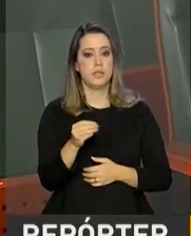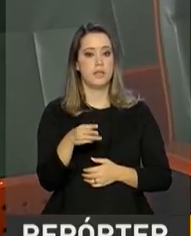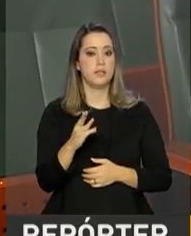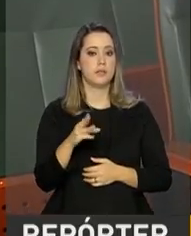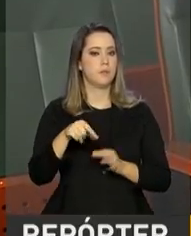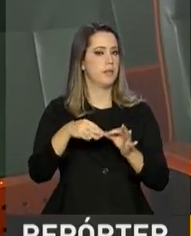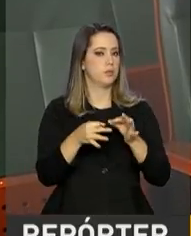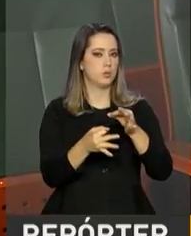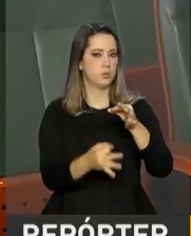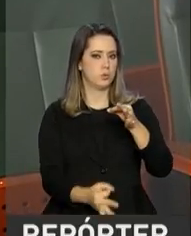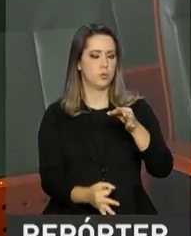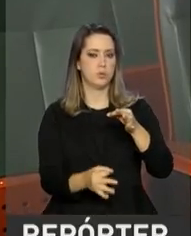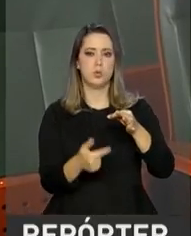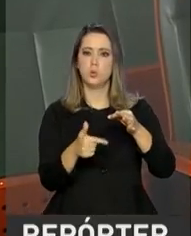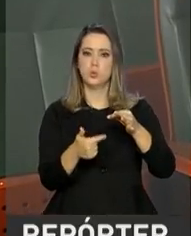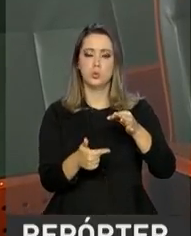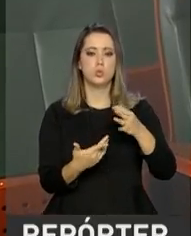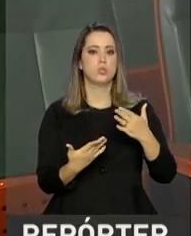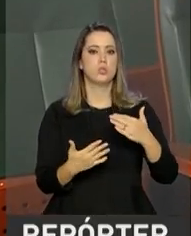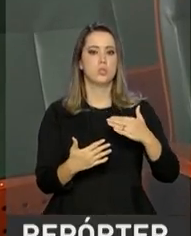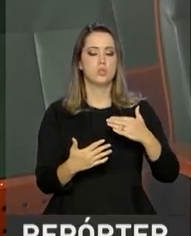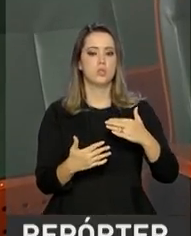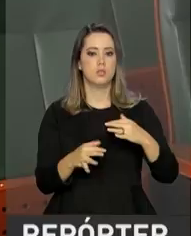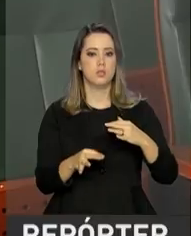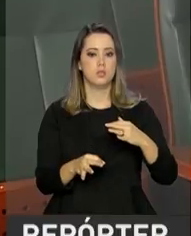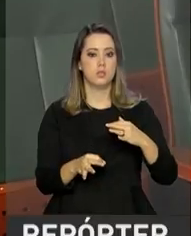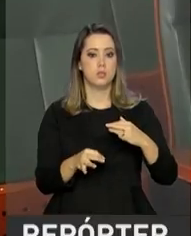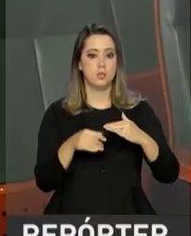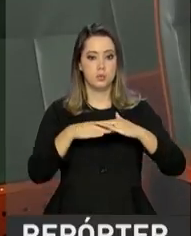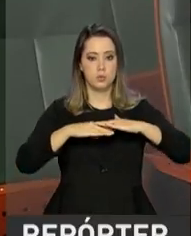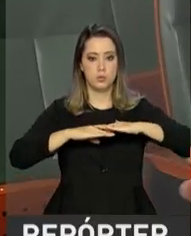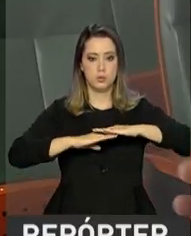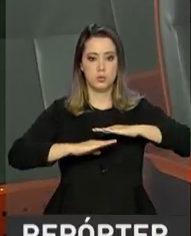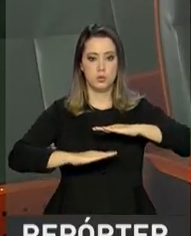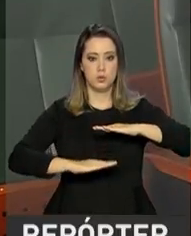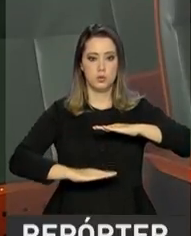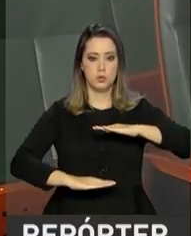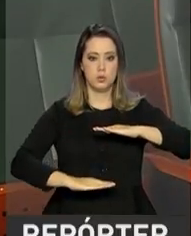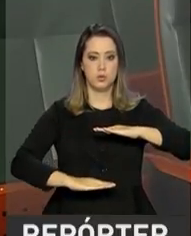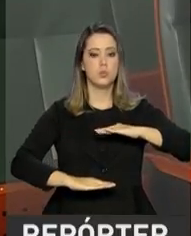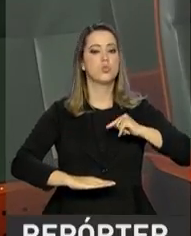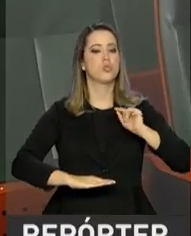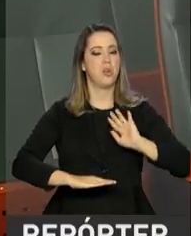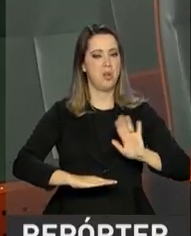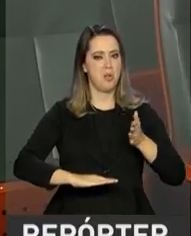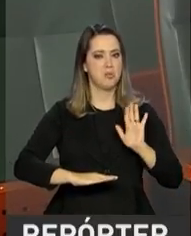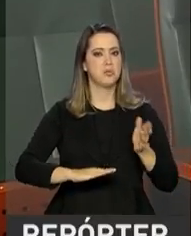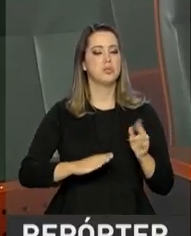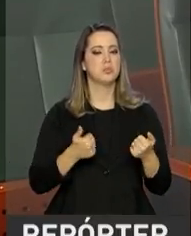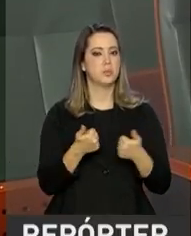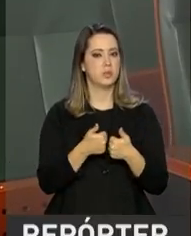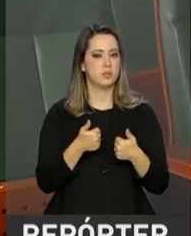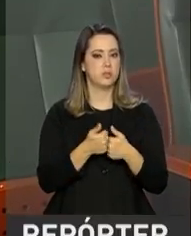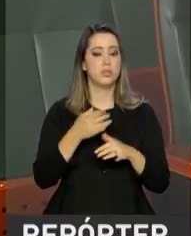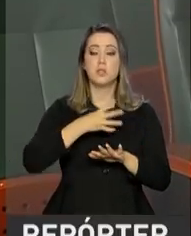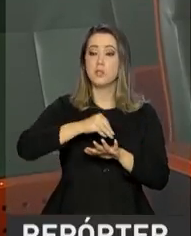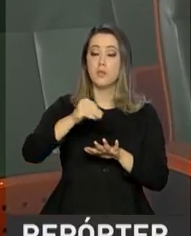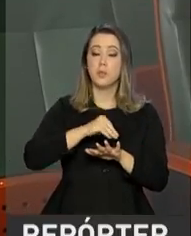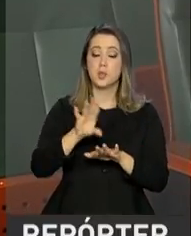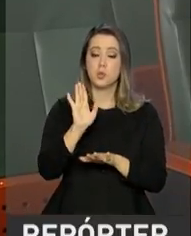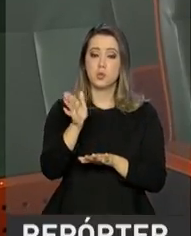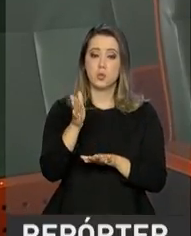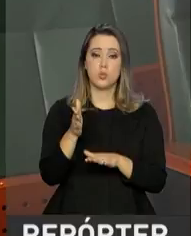havia dados até 10 metros acima do fundo. Então, assim, perto, por aqui, já foram outras comissões, esses dados estão disponíveis